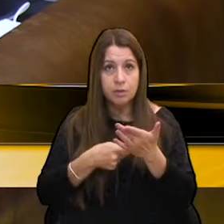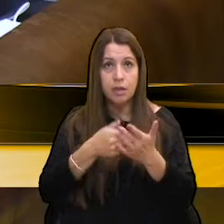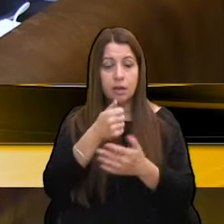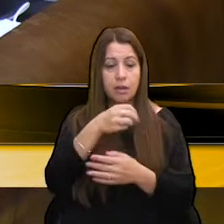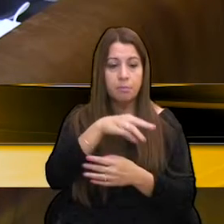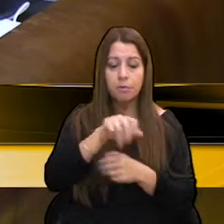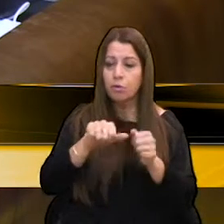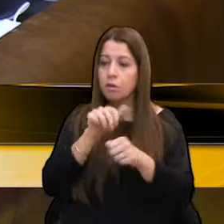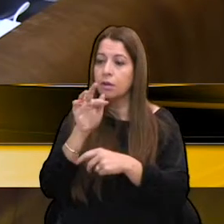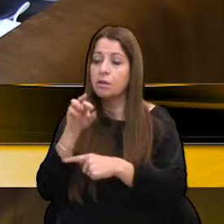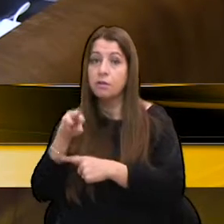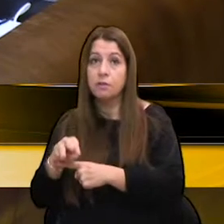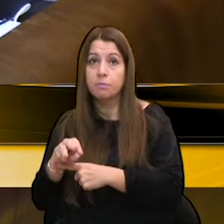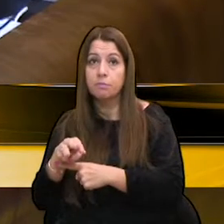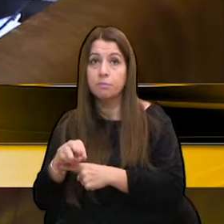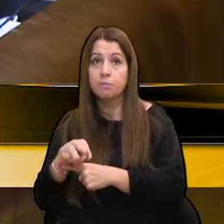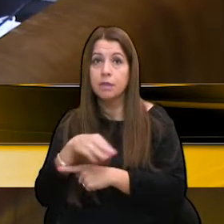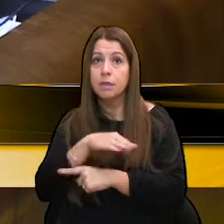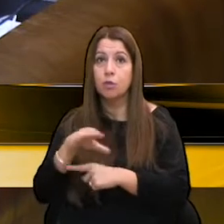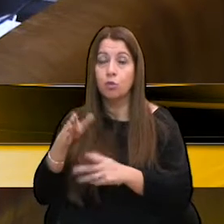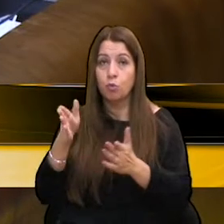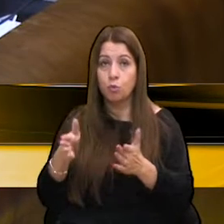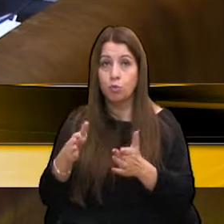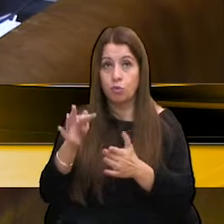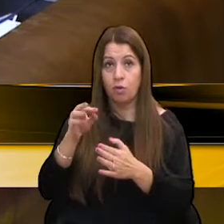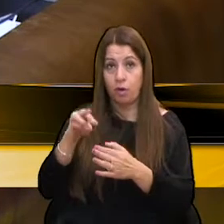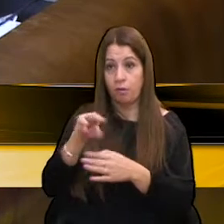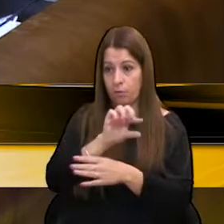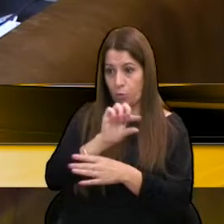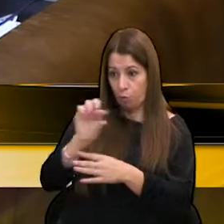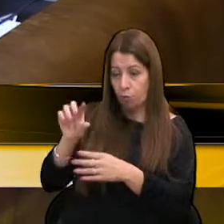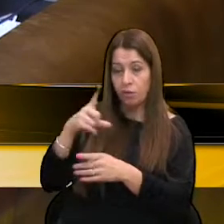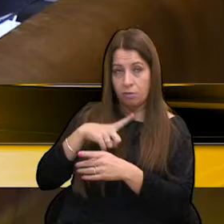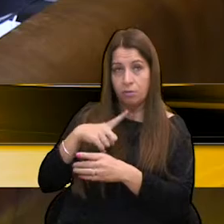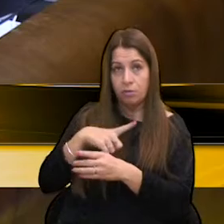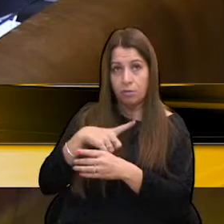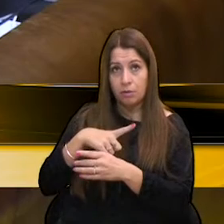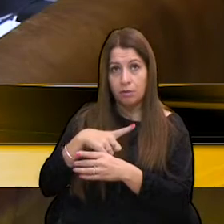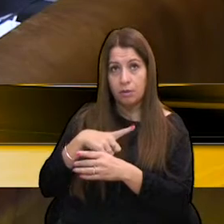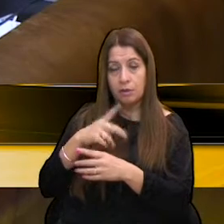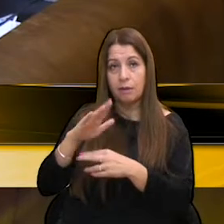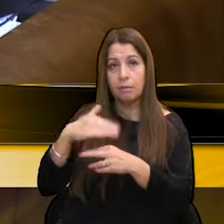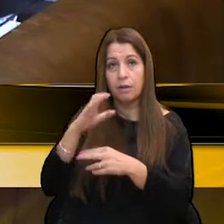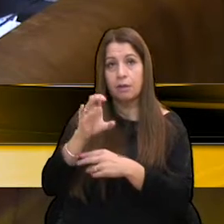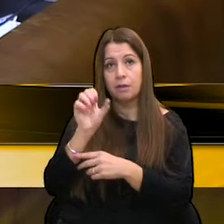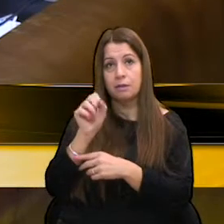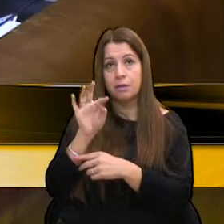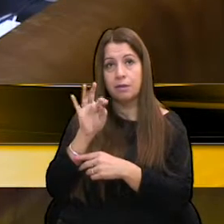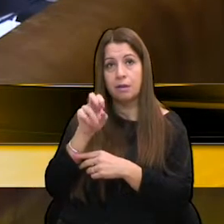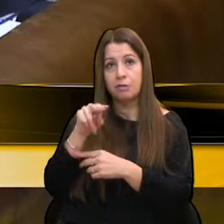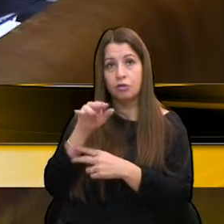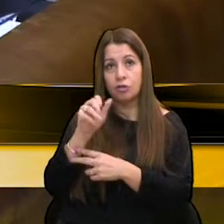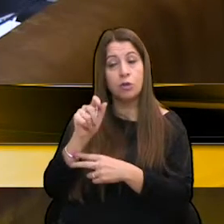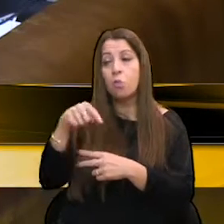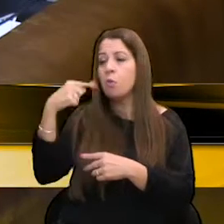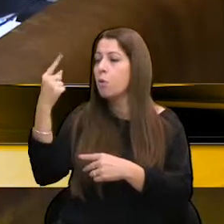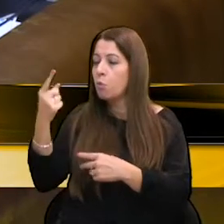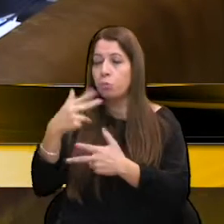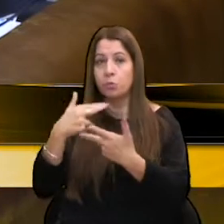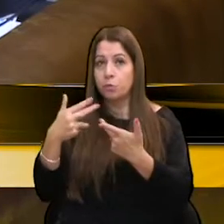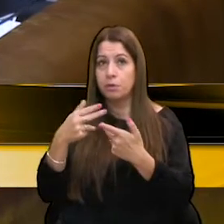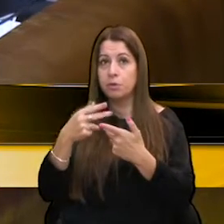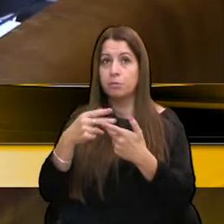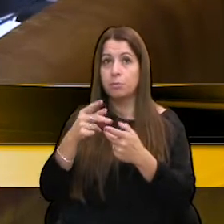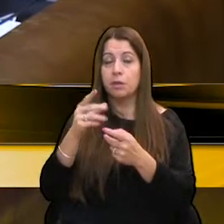AM para o FM, na faixa atual do FM, né? Porque também tem a faixa estendida, que vai ter que ser criada uma outra faixa